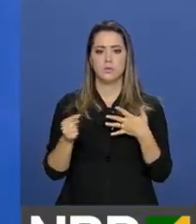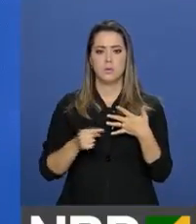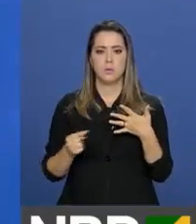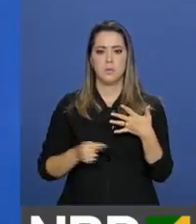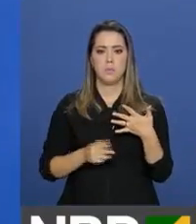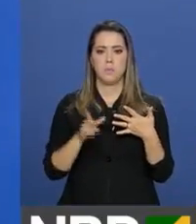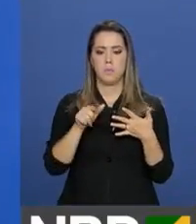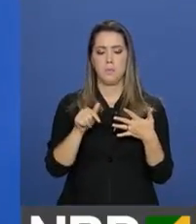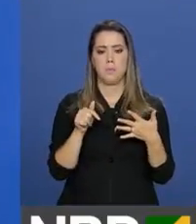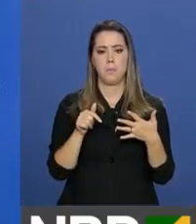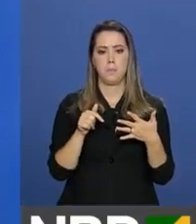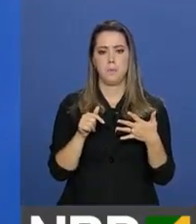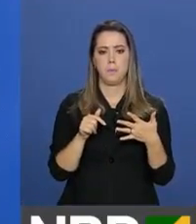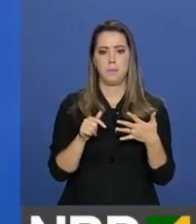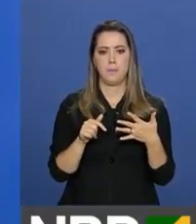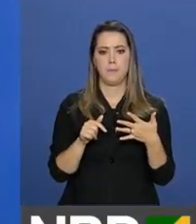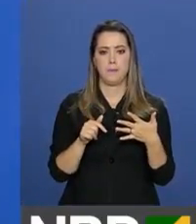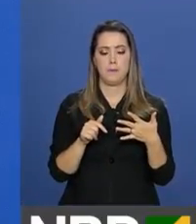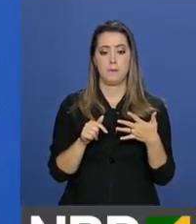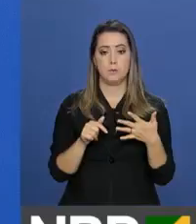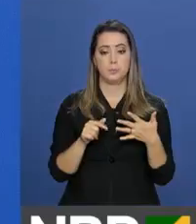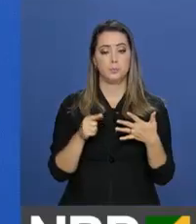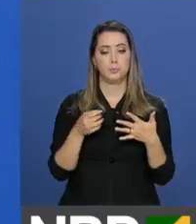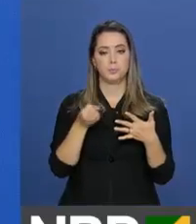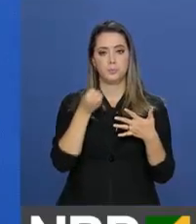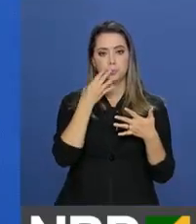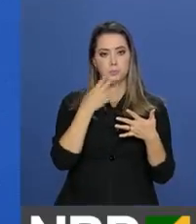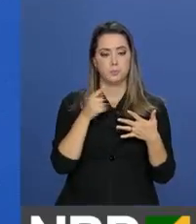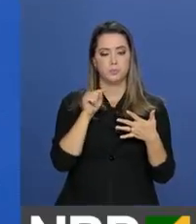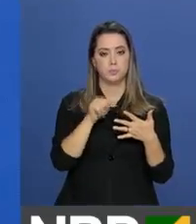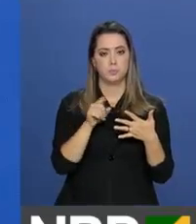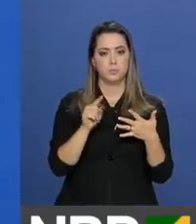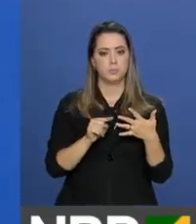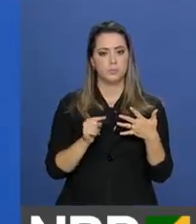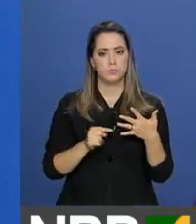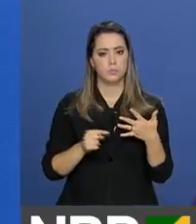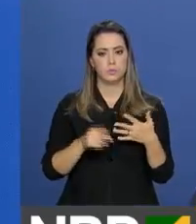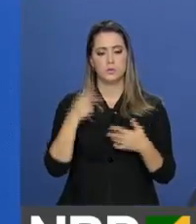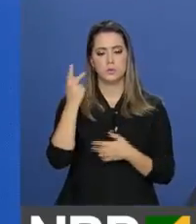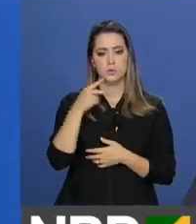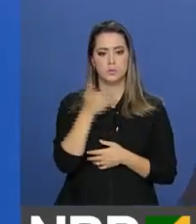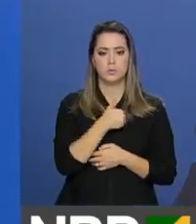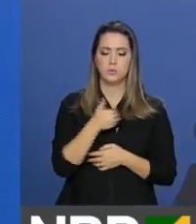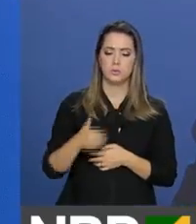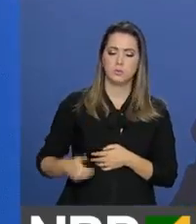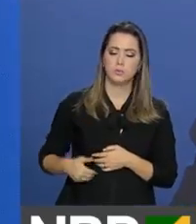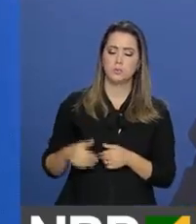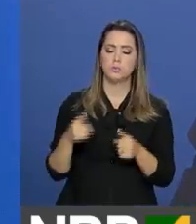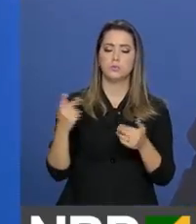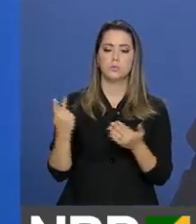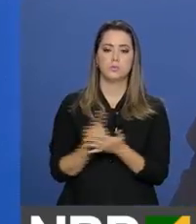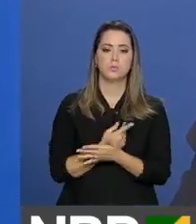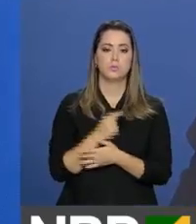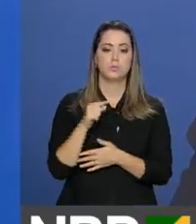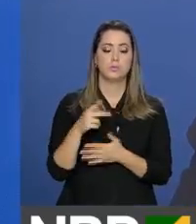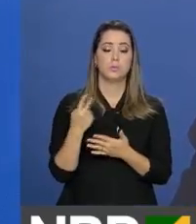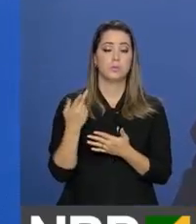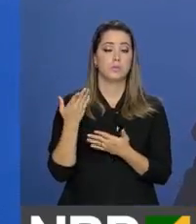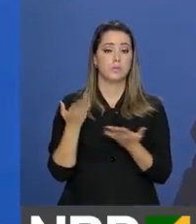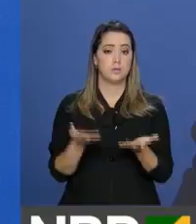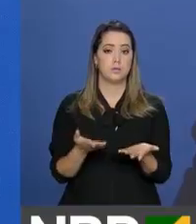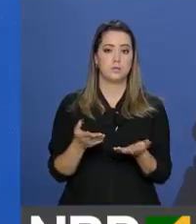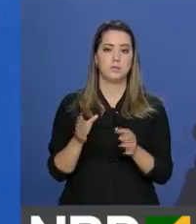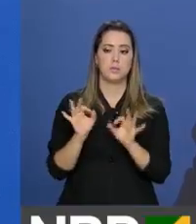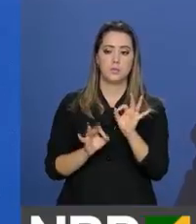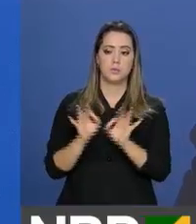algumas dessas vantagens, dessas políticas públicas que estão sendo realizadas por